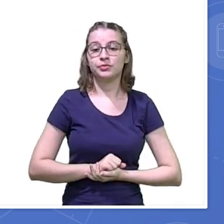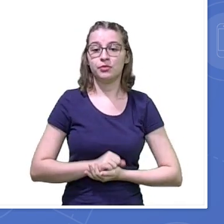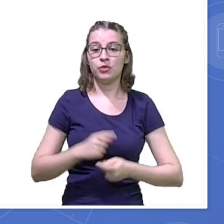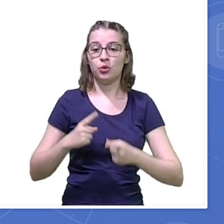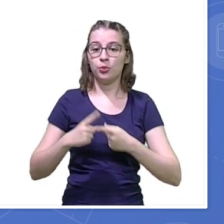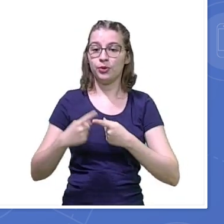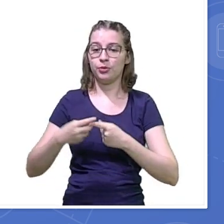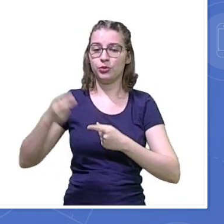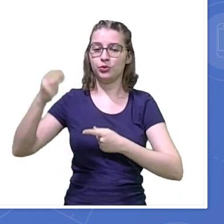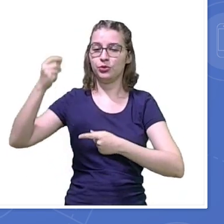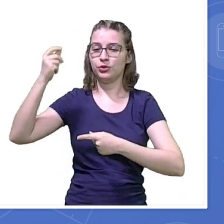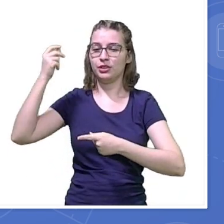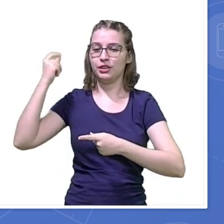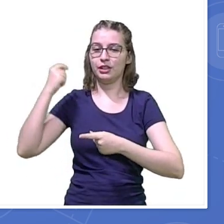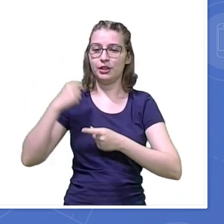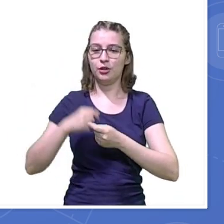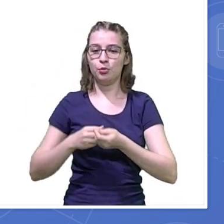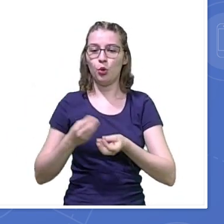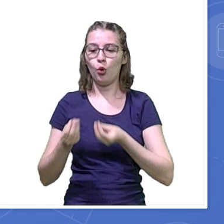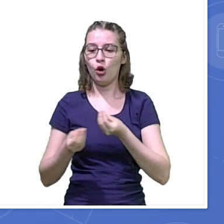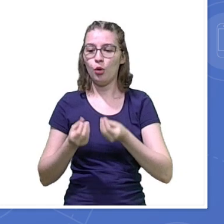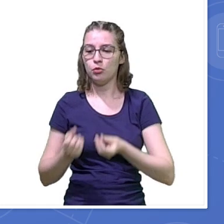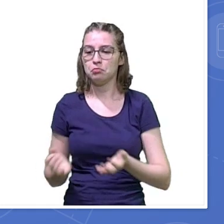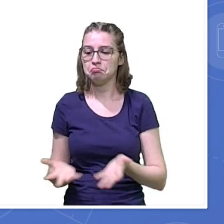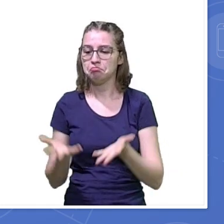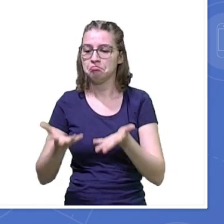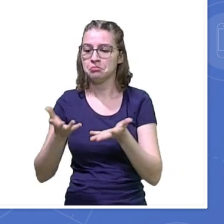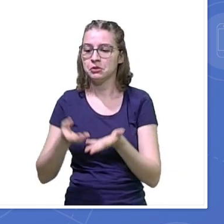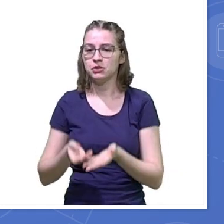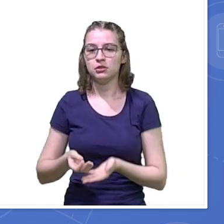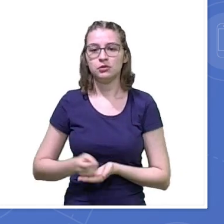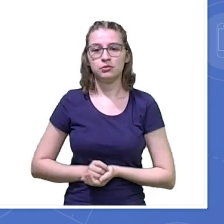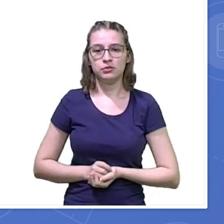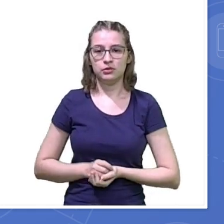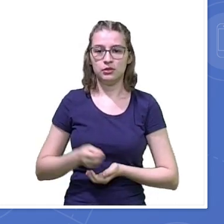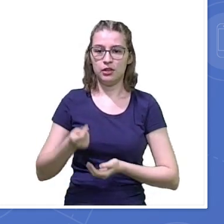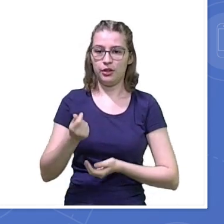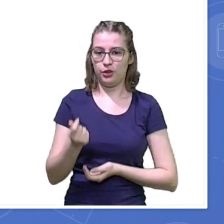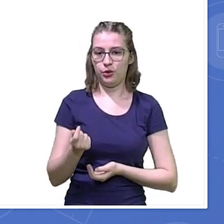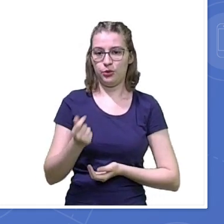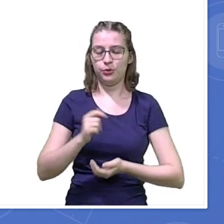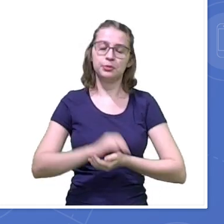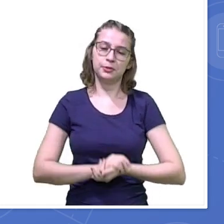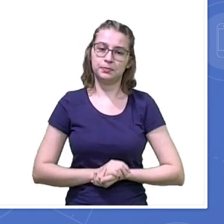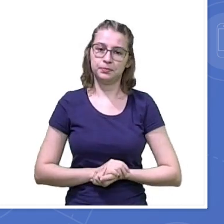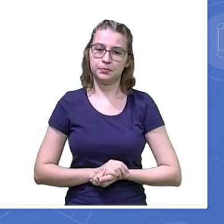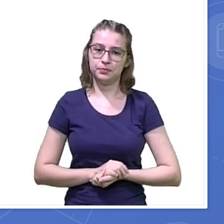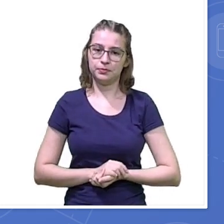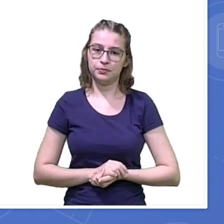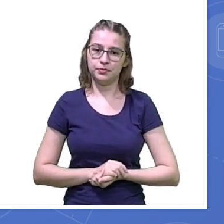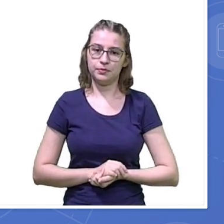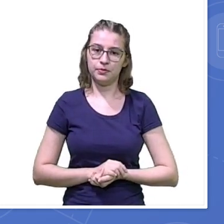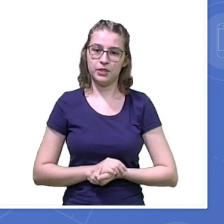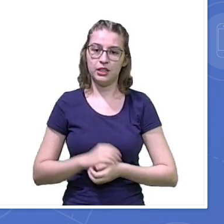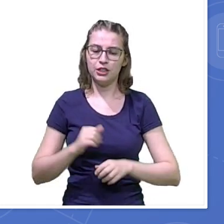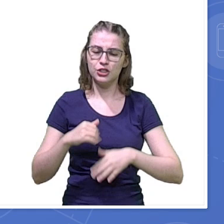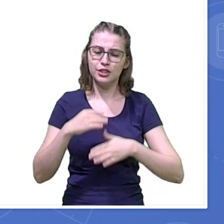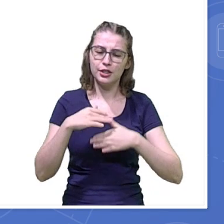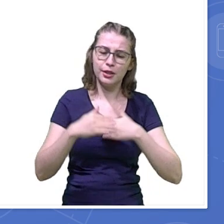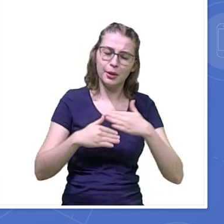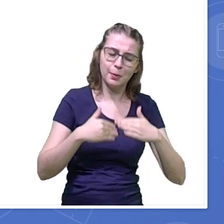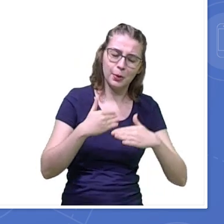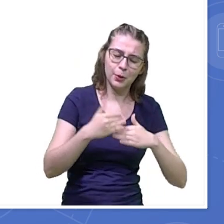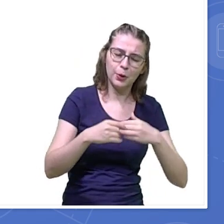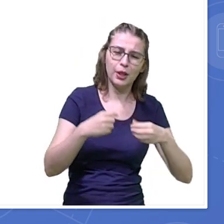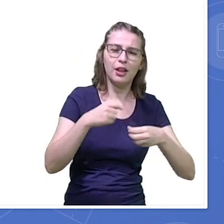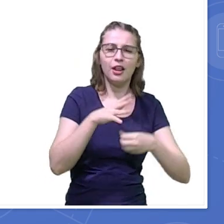né? A produção de riqueza foi muito mais forte lá. Depois foi que esse desenvolvimento foi chegando para outras cidades do interior